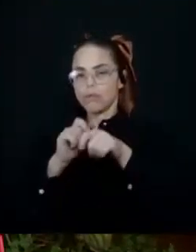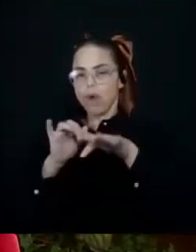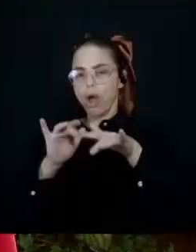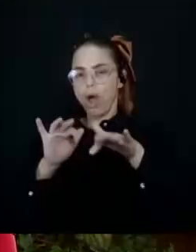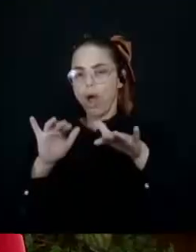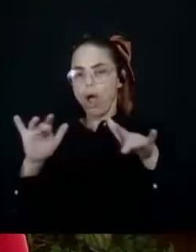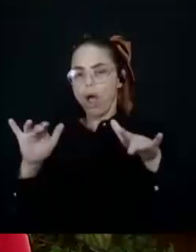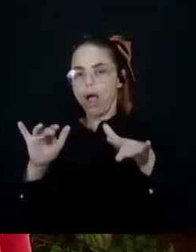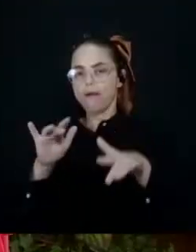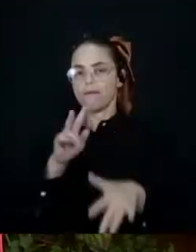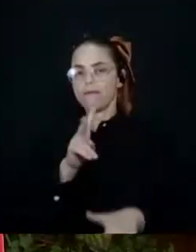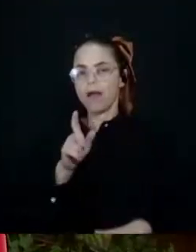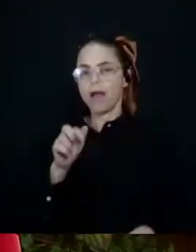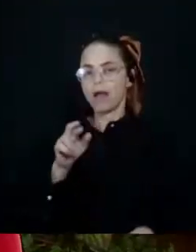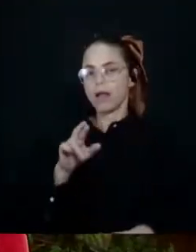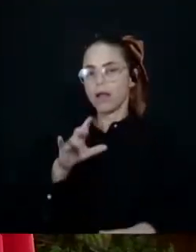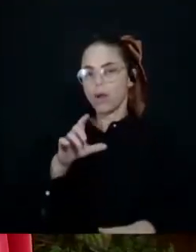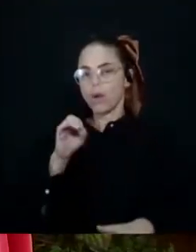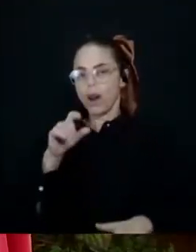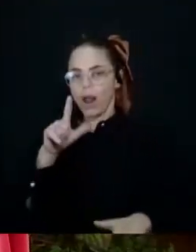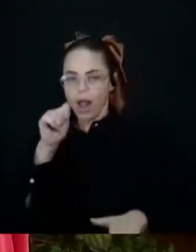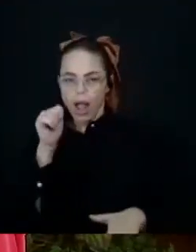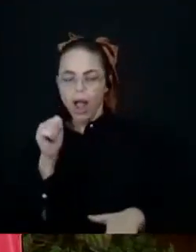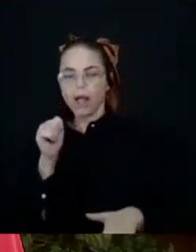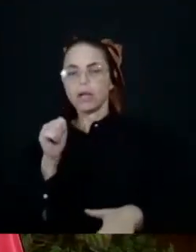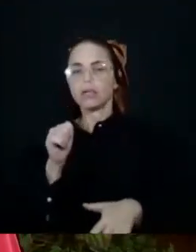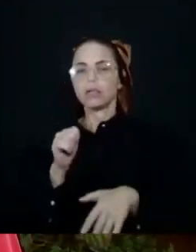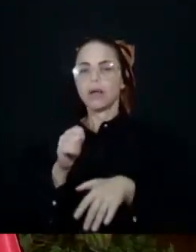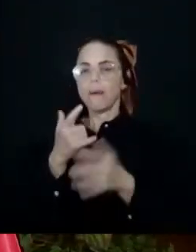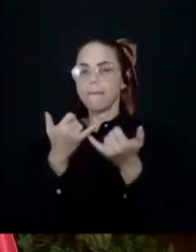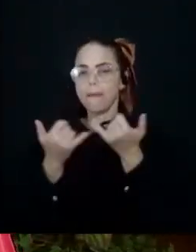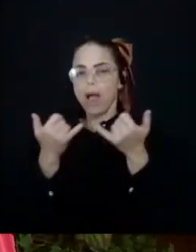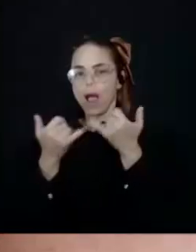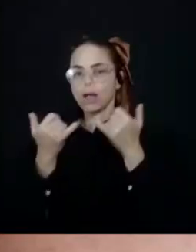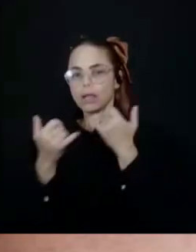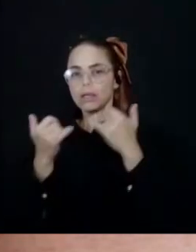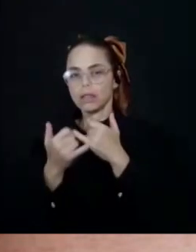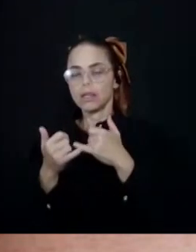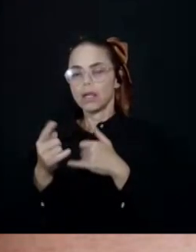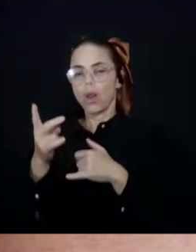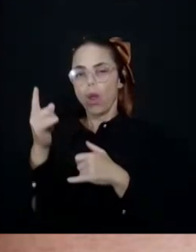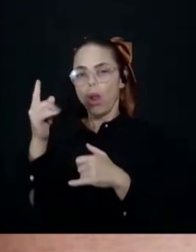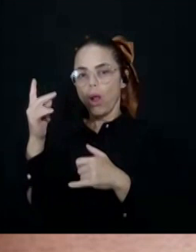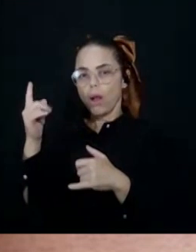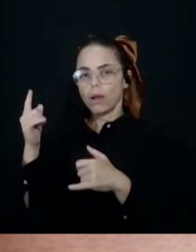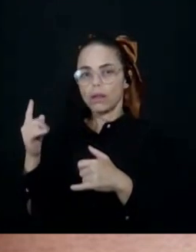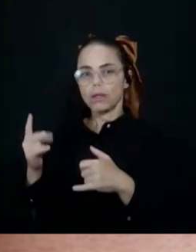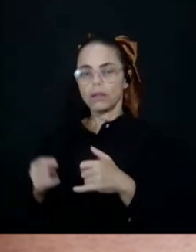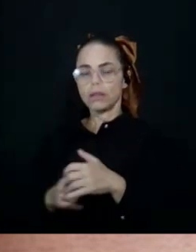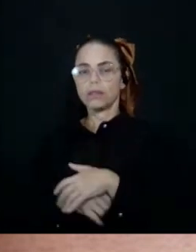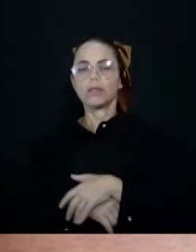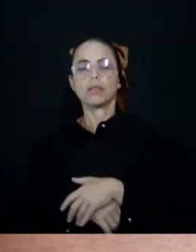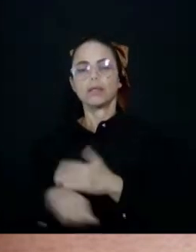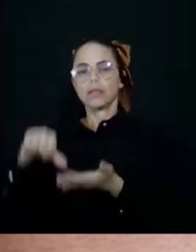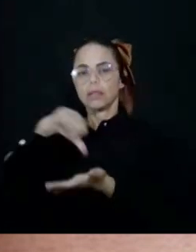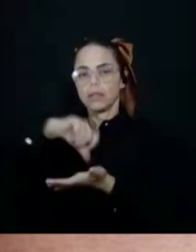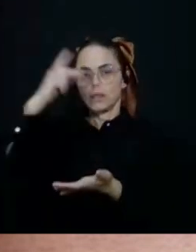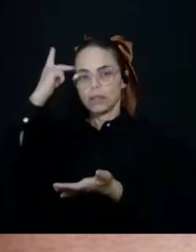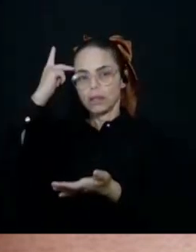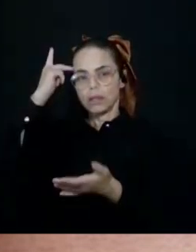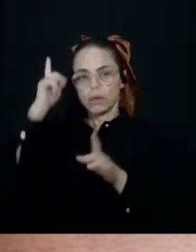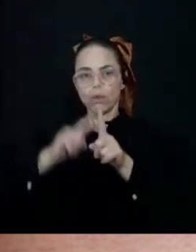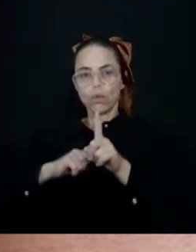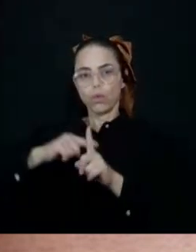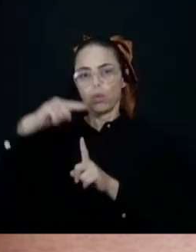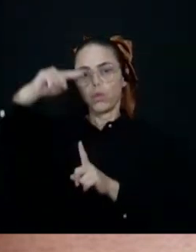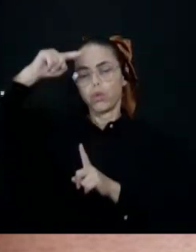varíola. Então, as lesões são muito parecidas com as lesões antigas. A capital paulista lidera o número de registros,